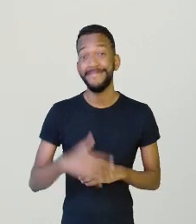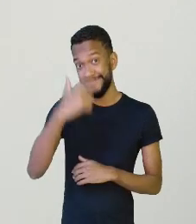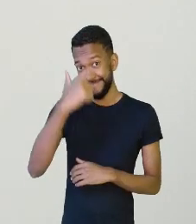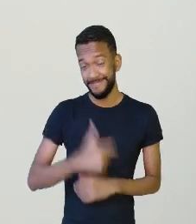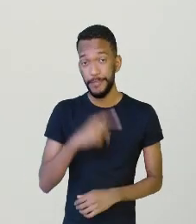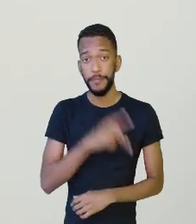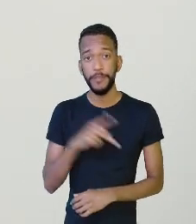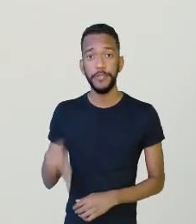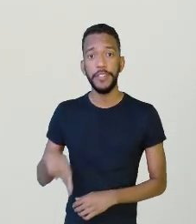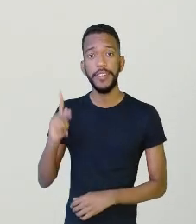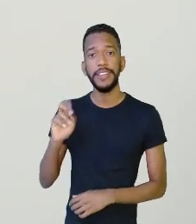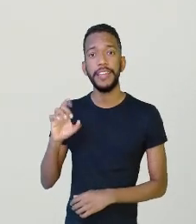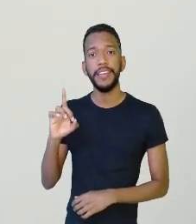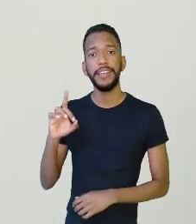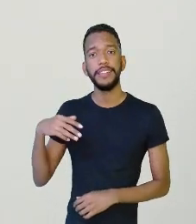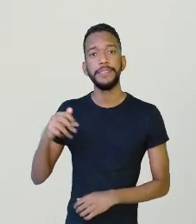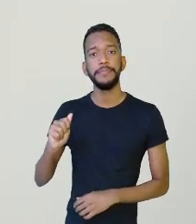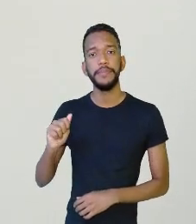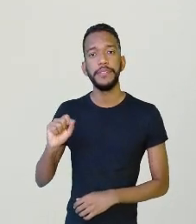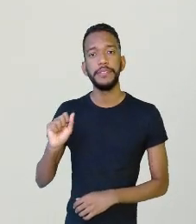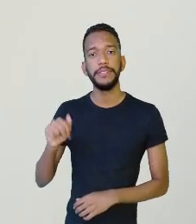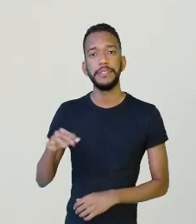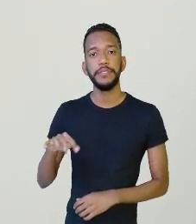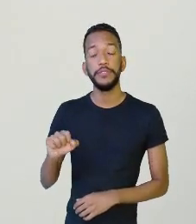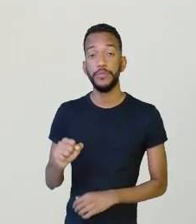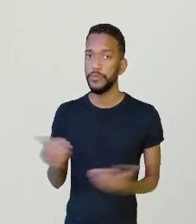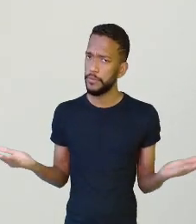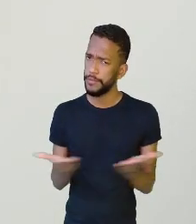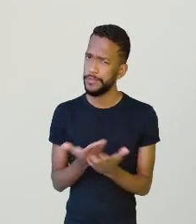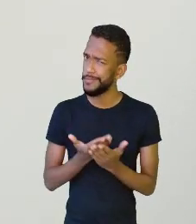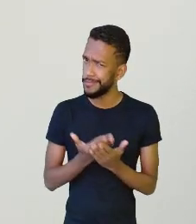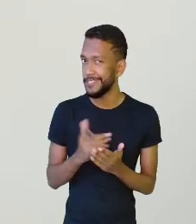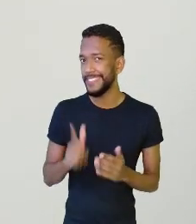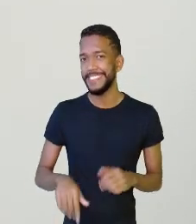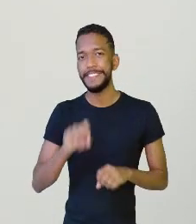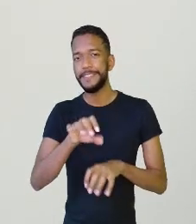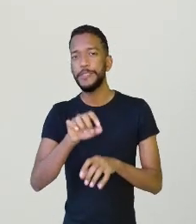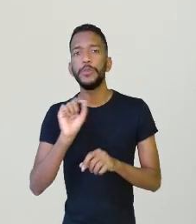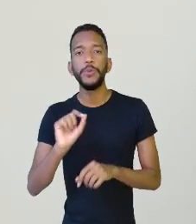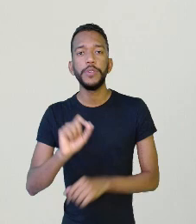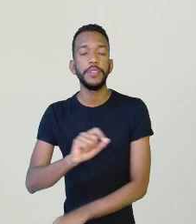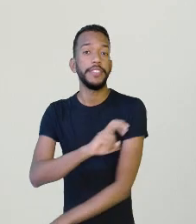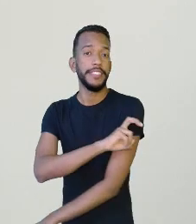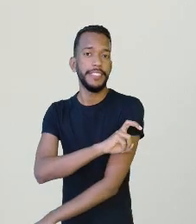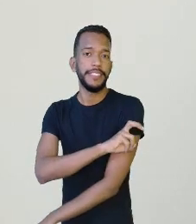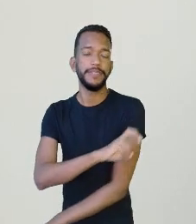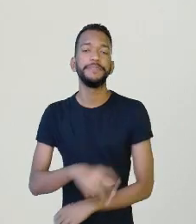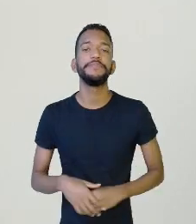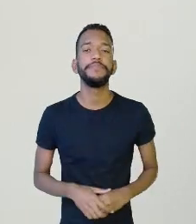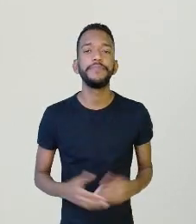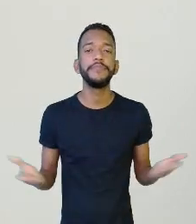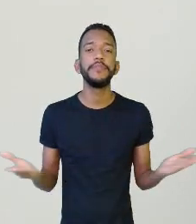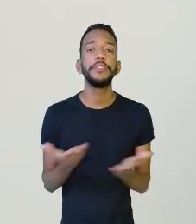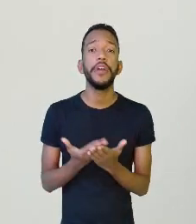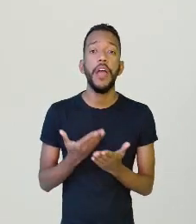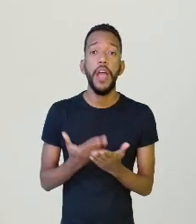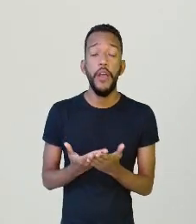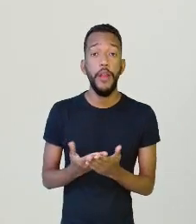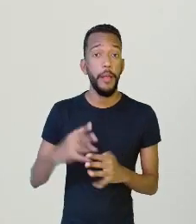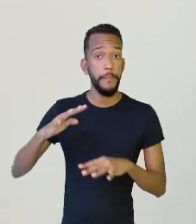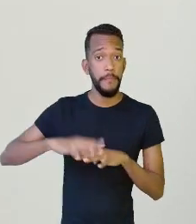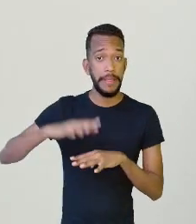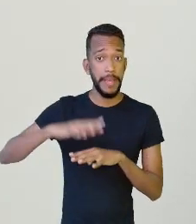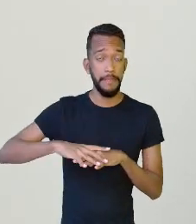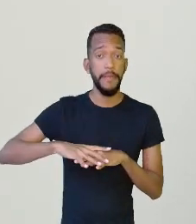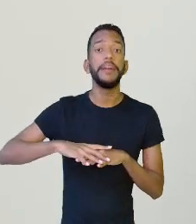Eu sou a professora Kedma Santos e a nossa aula de hoje será para os quintos anos. Na nossa aula de matemática de hoje, nós